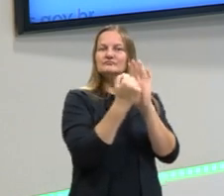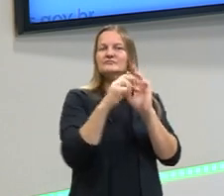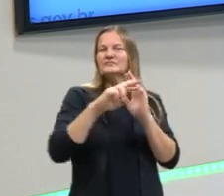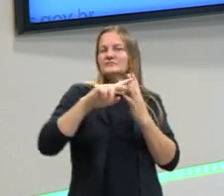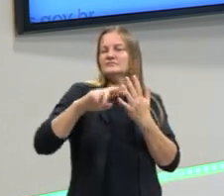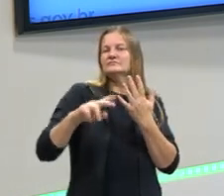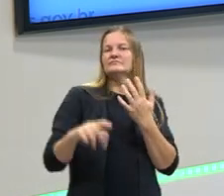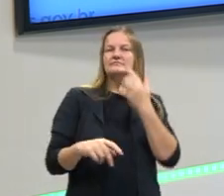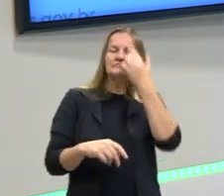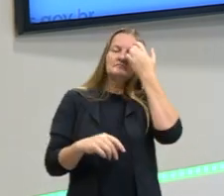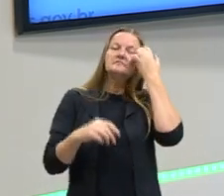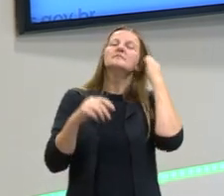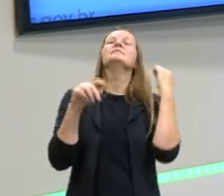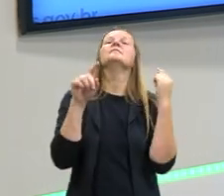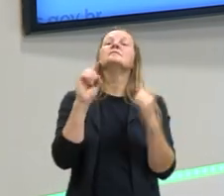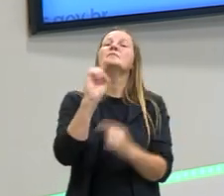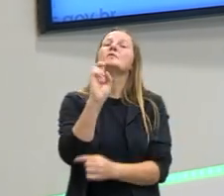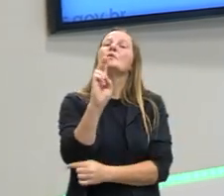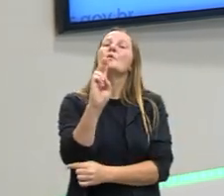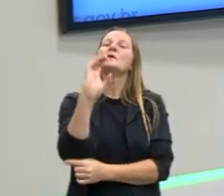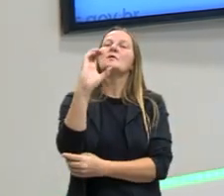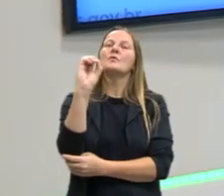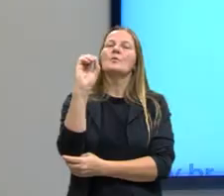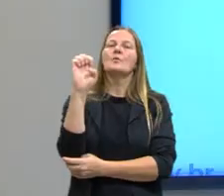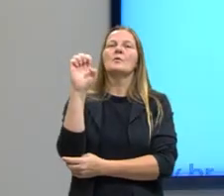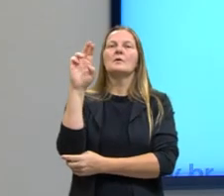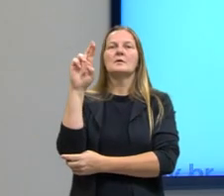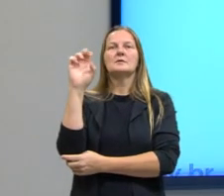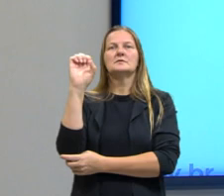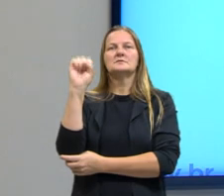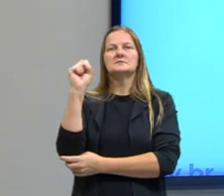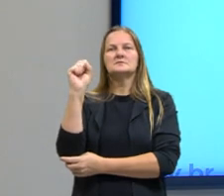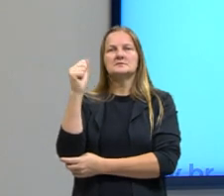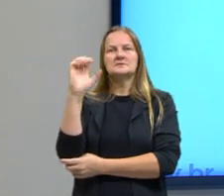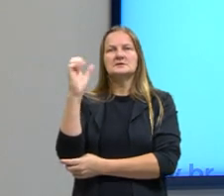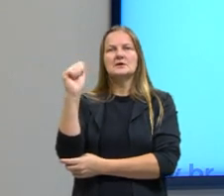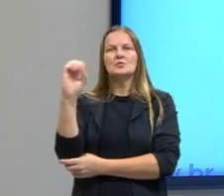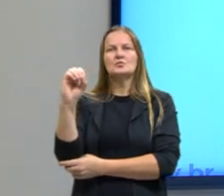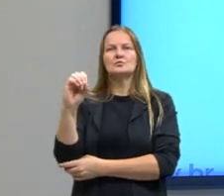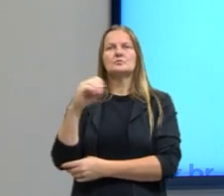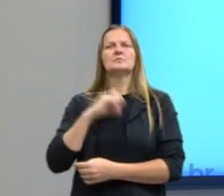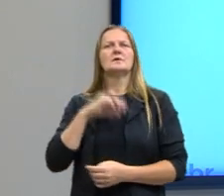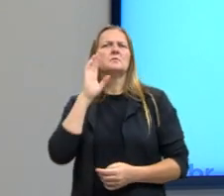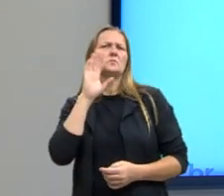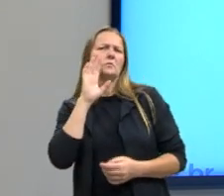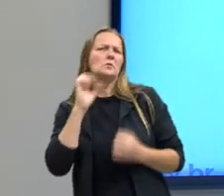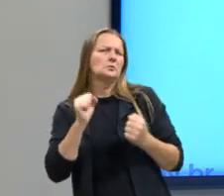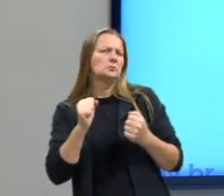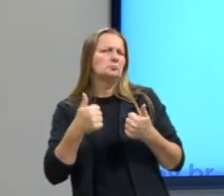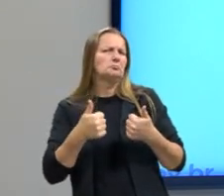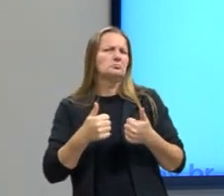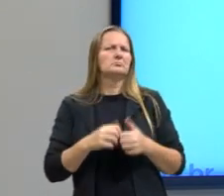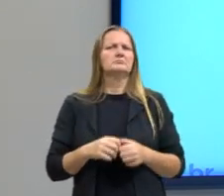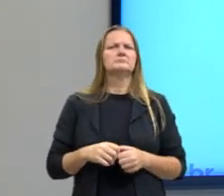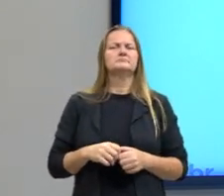parte disso EA coerção a cor são ela pode ser legal ou